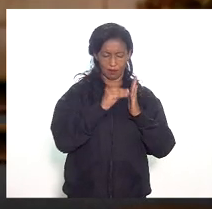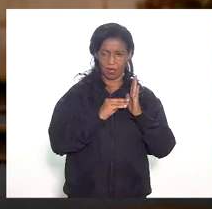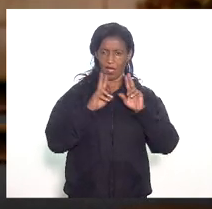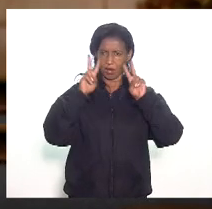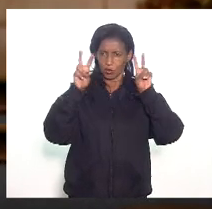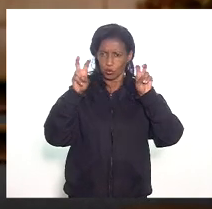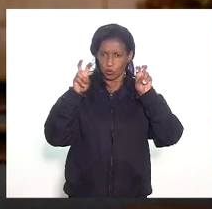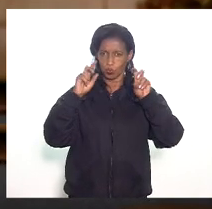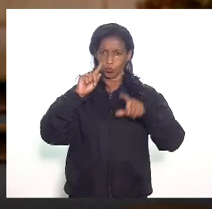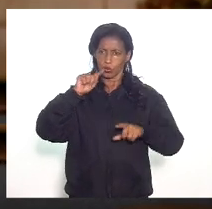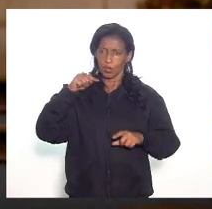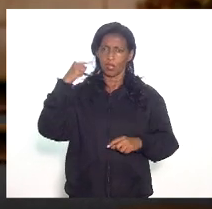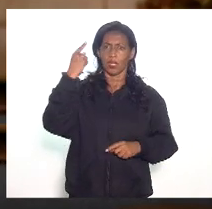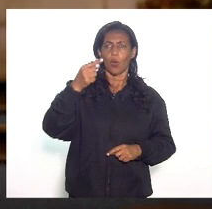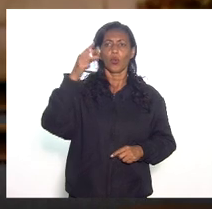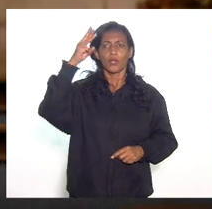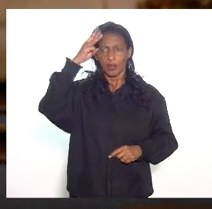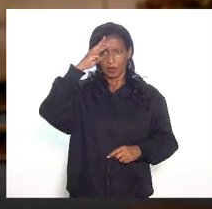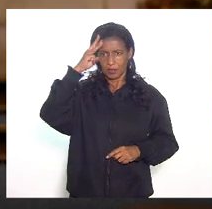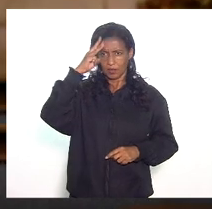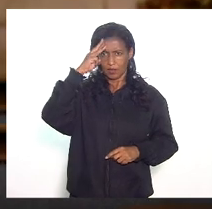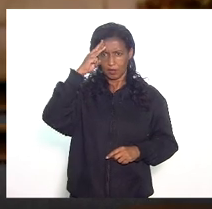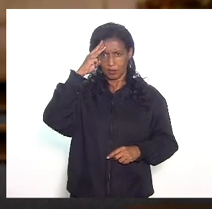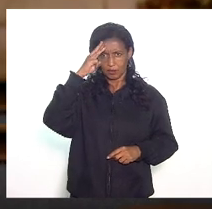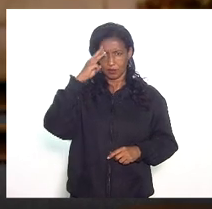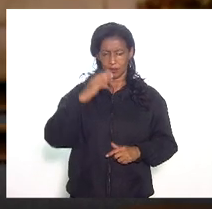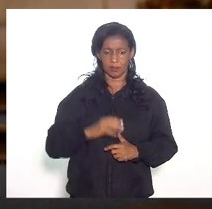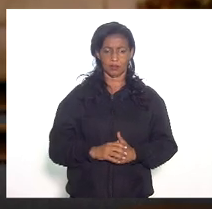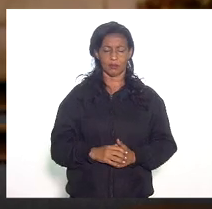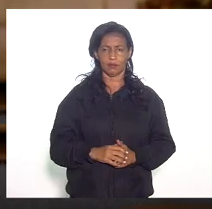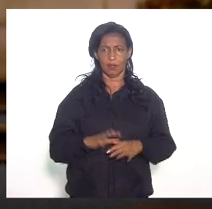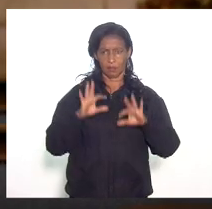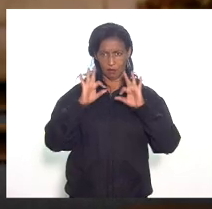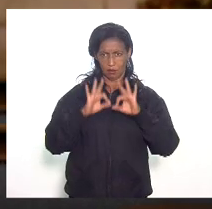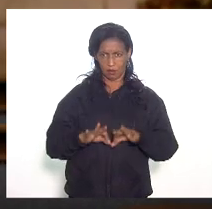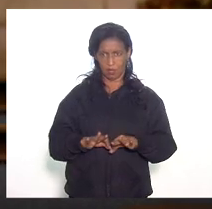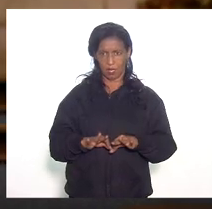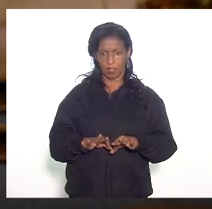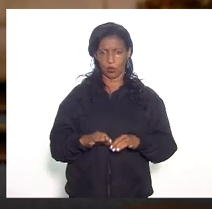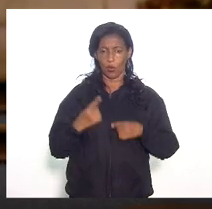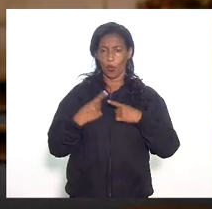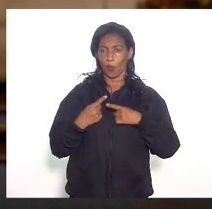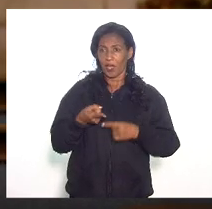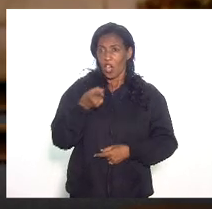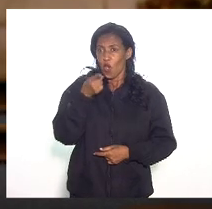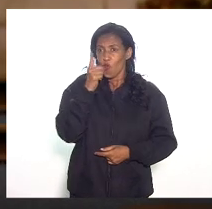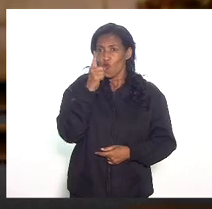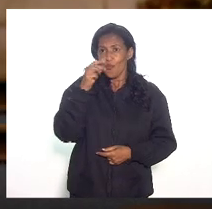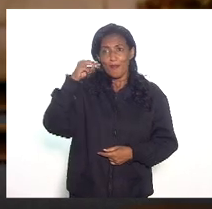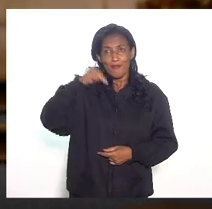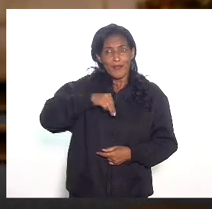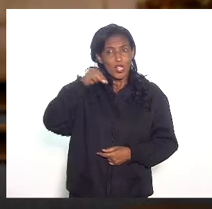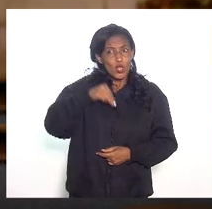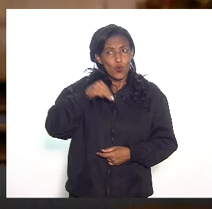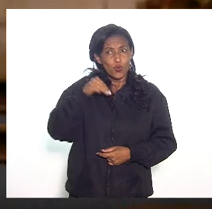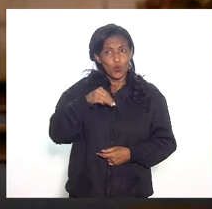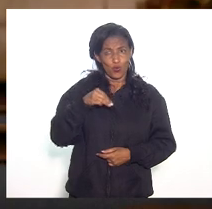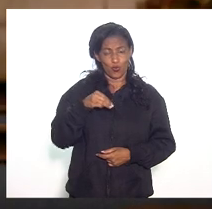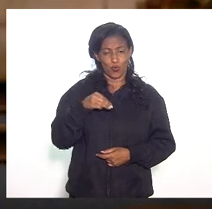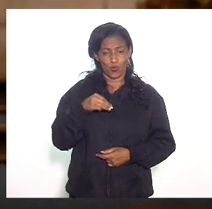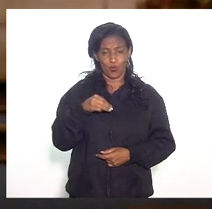na próxima terça-feira é melhor tá certo porque falta um minuto para as 14 vossa excelência vai fazer